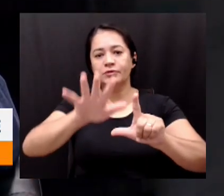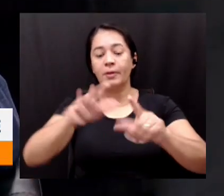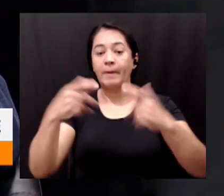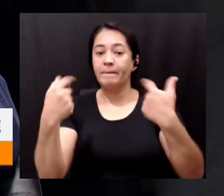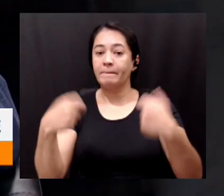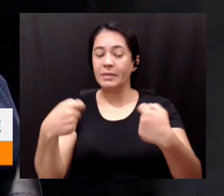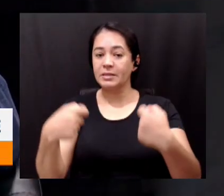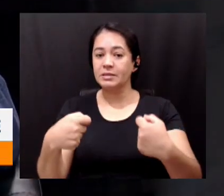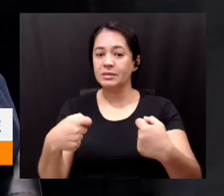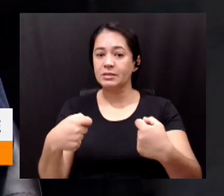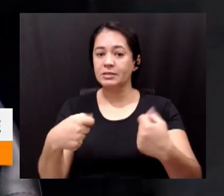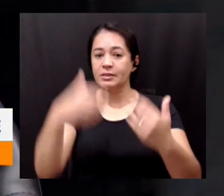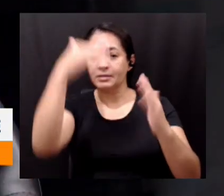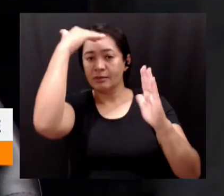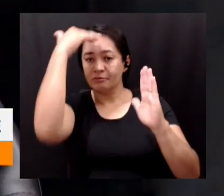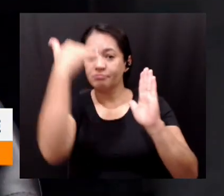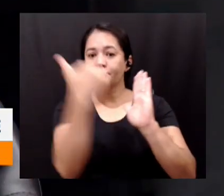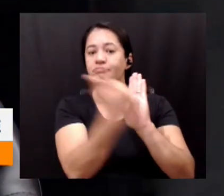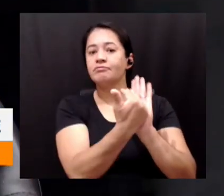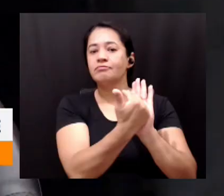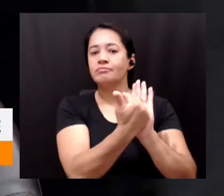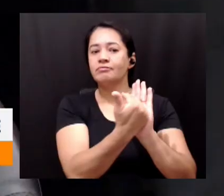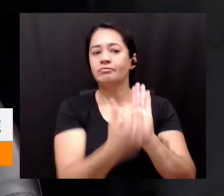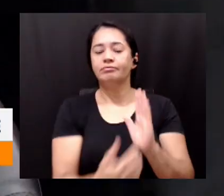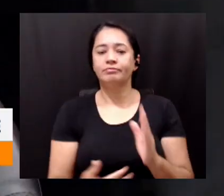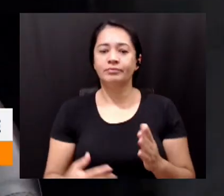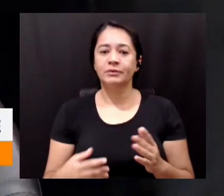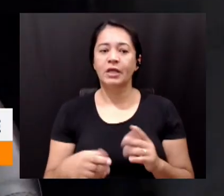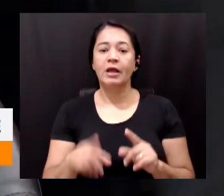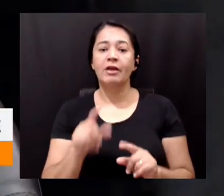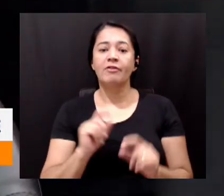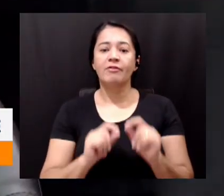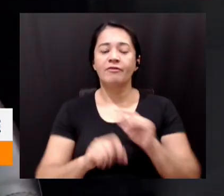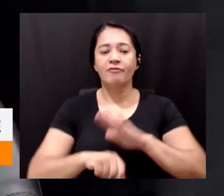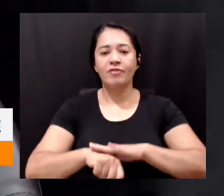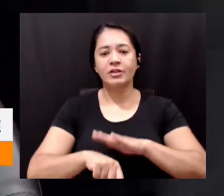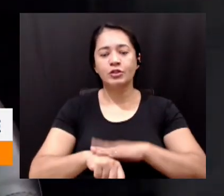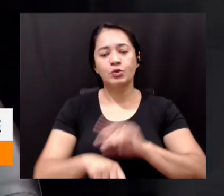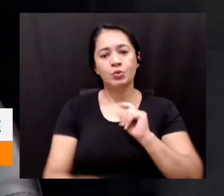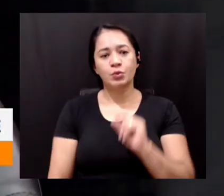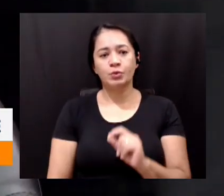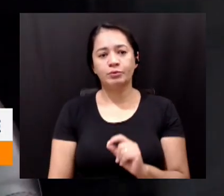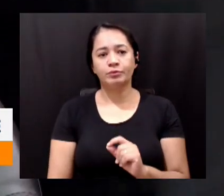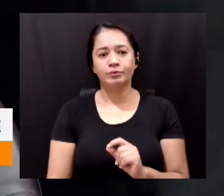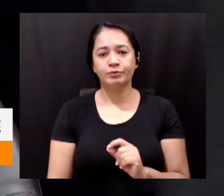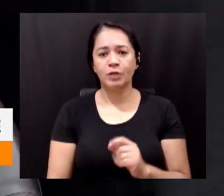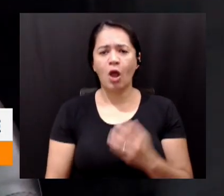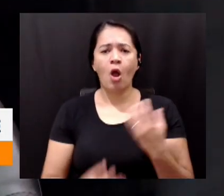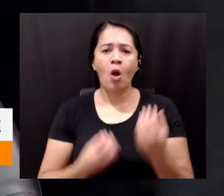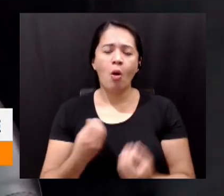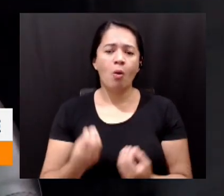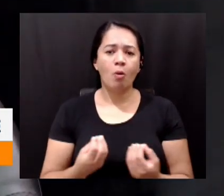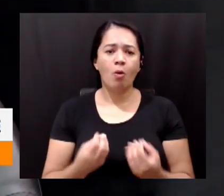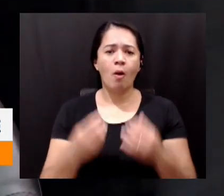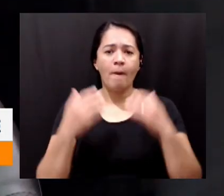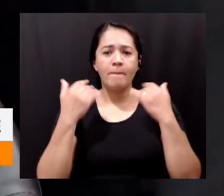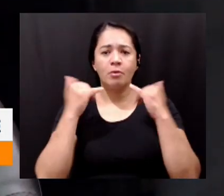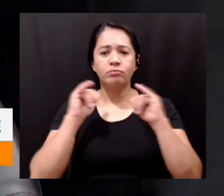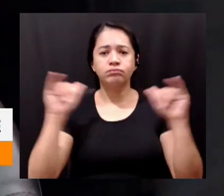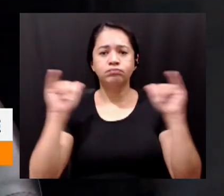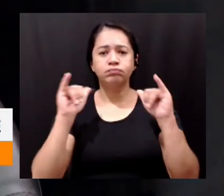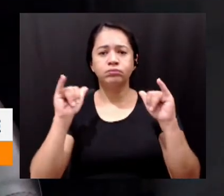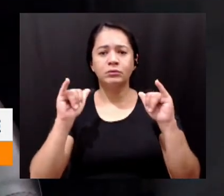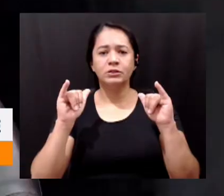do CONAR, né? Que ela vai fazer essa tratativa, como será feita as publicidades, né? Porque hoje é